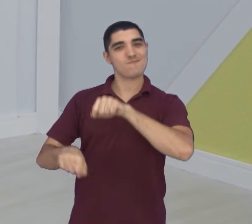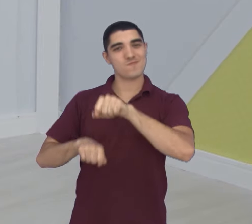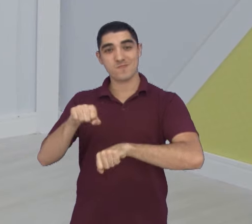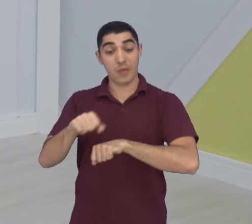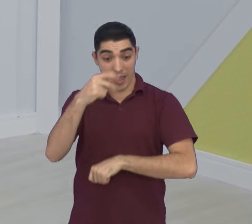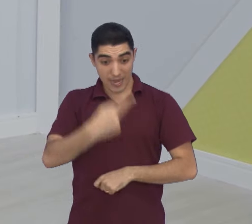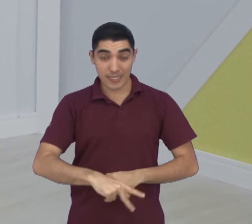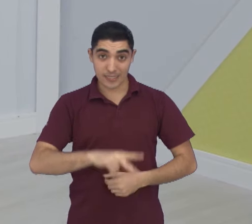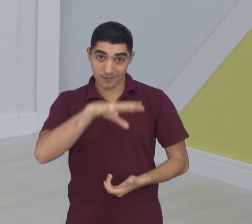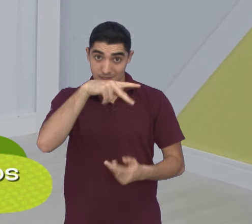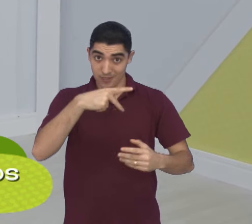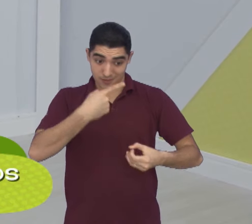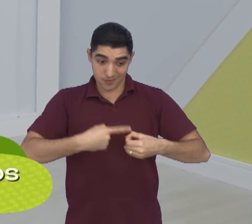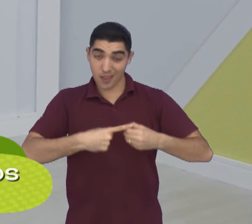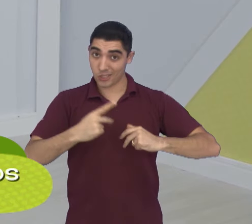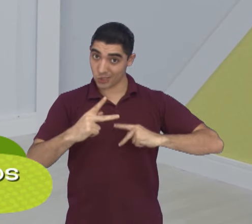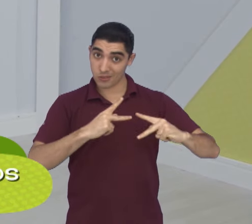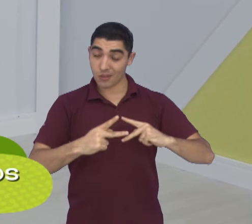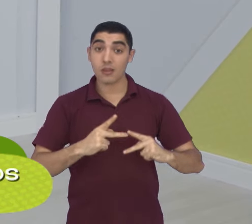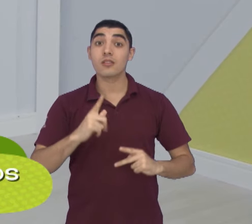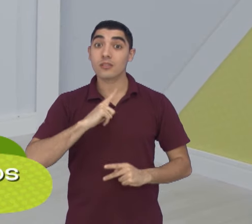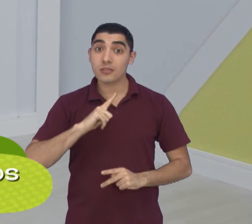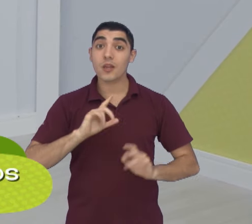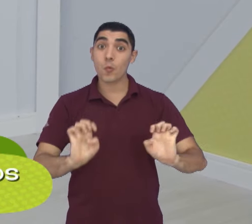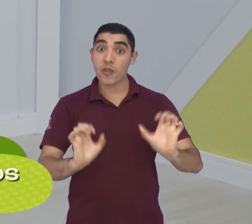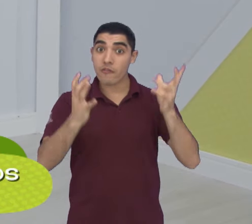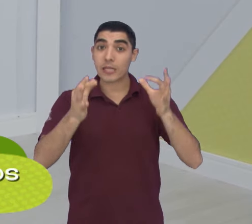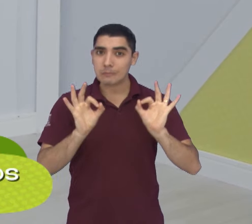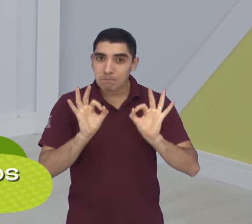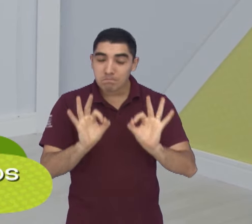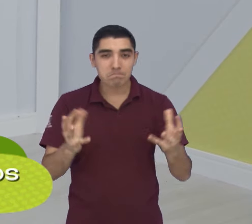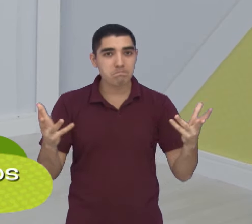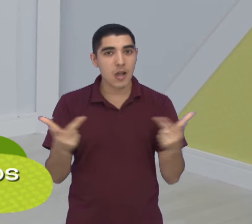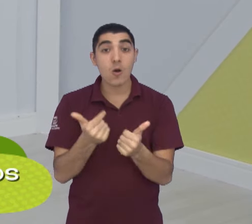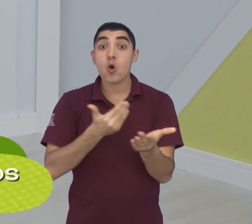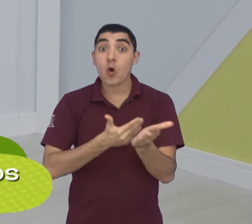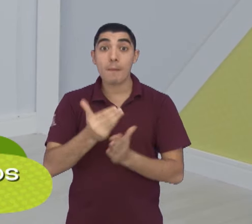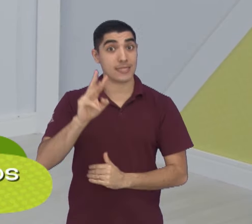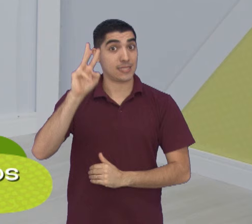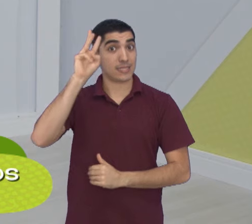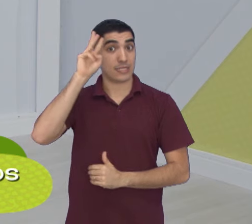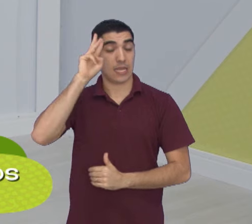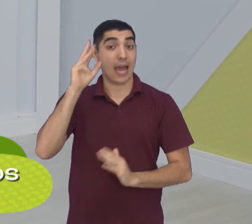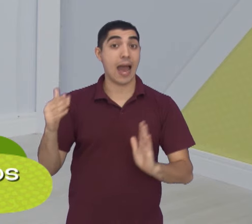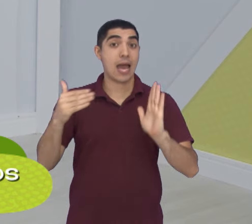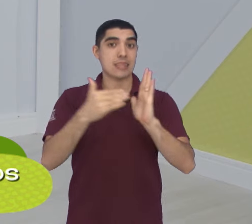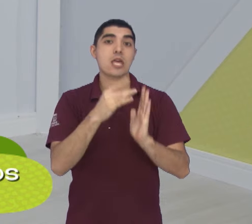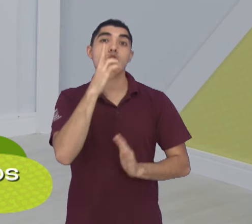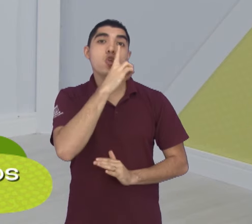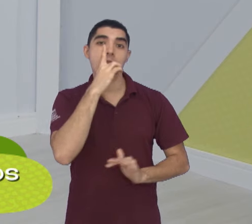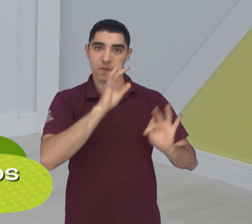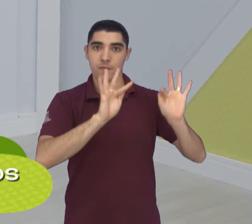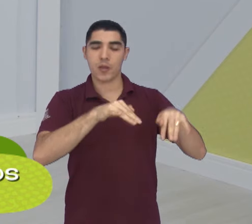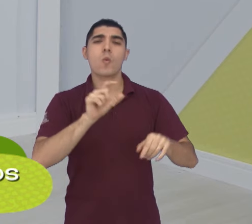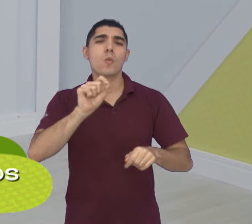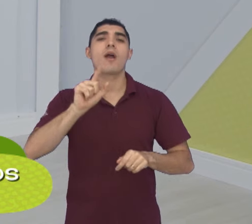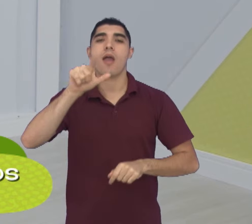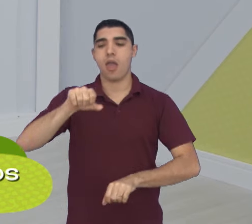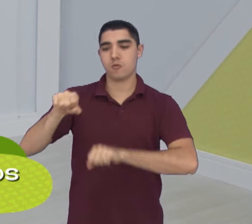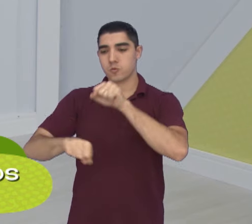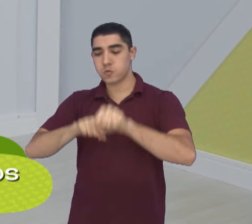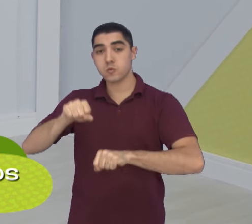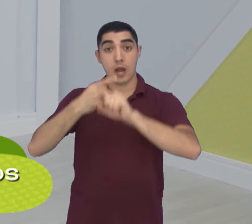São José dos Campos vai receber um baita evento que começa na próxima terça-feira e vai até domingo, que é o Pan-Americano de